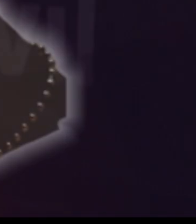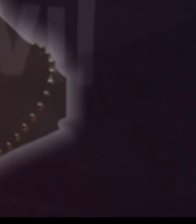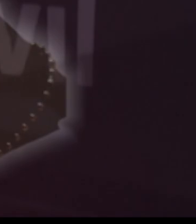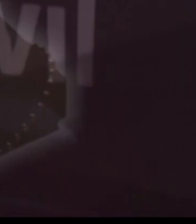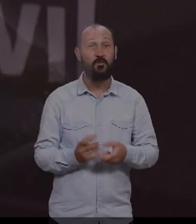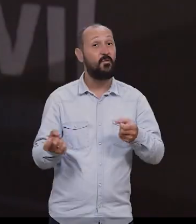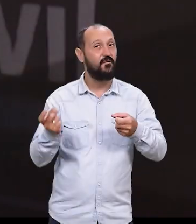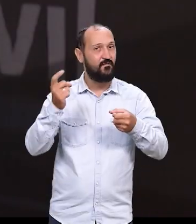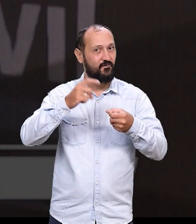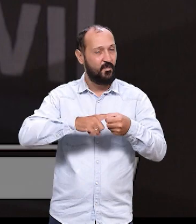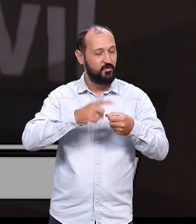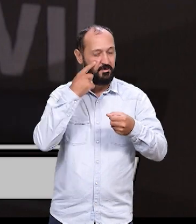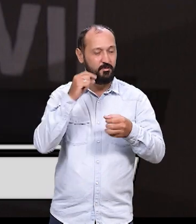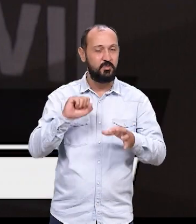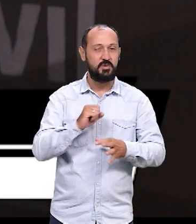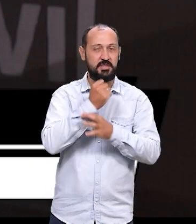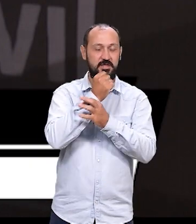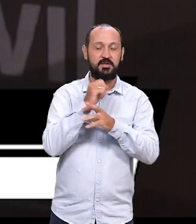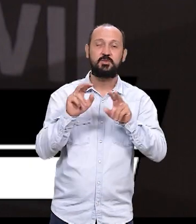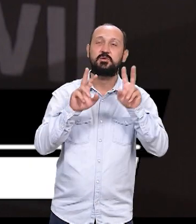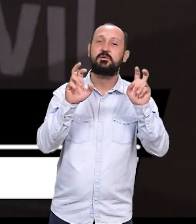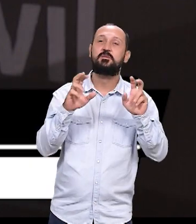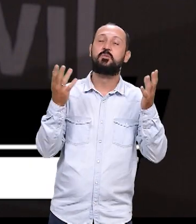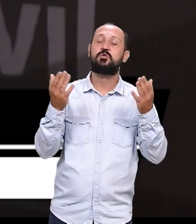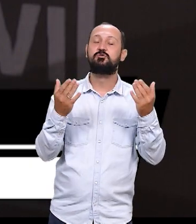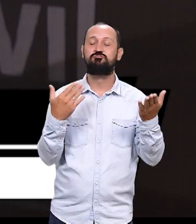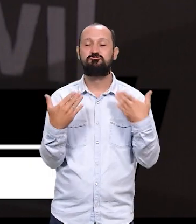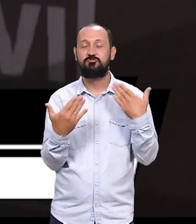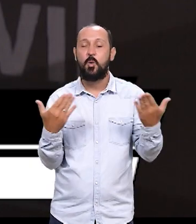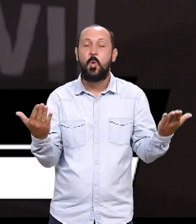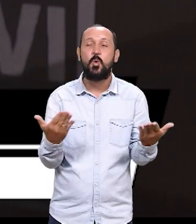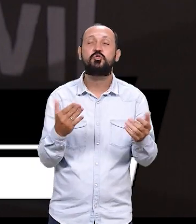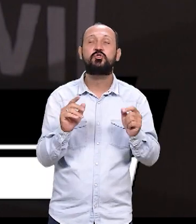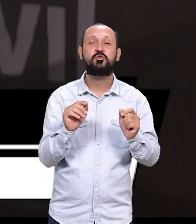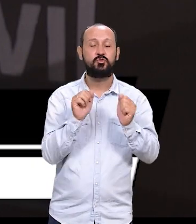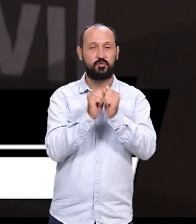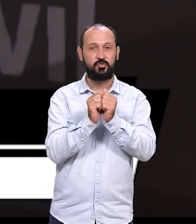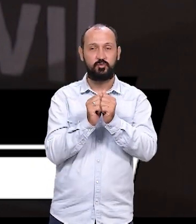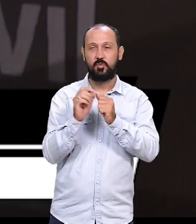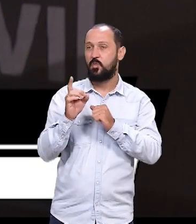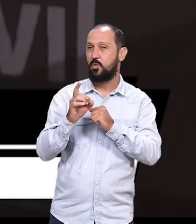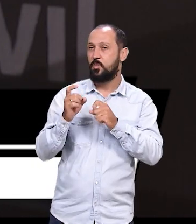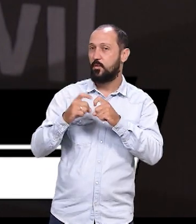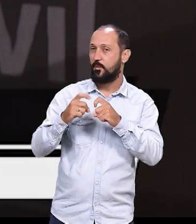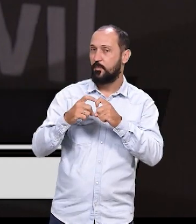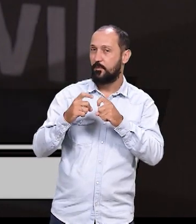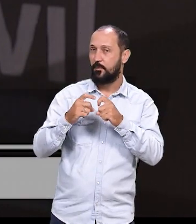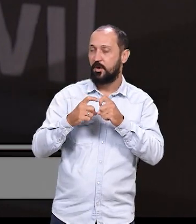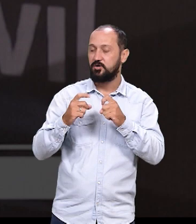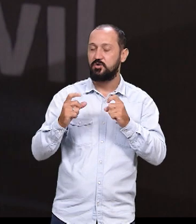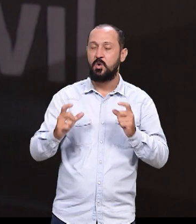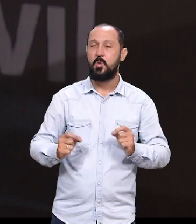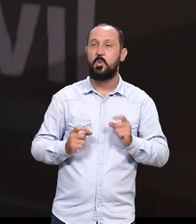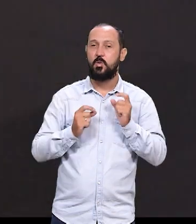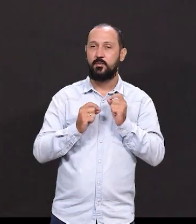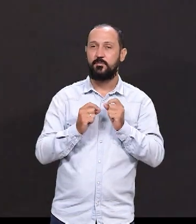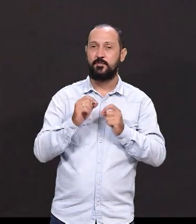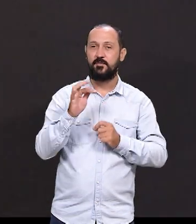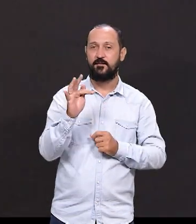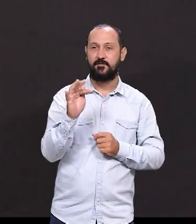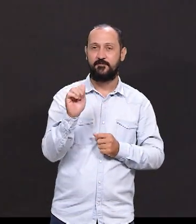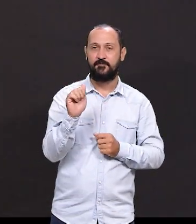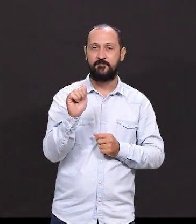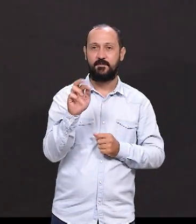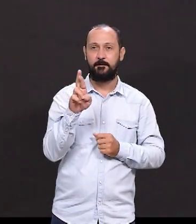Pantanal de volta com segurança em Pauta e o nosso bate-papo de hoje é com o médico oncologista o